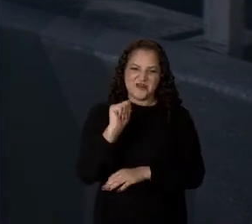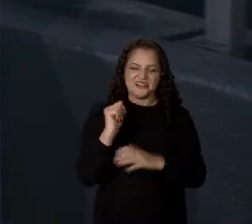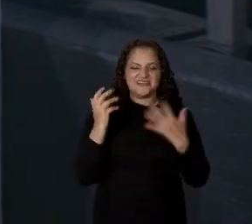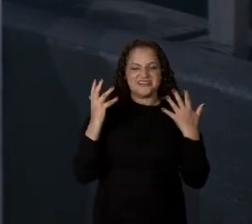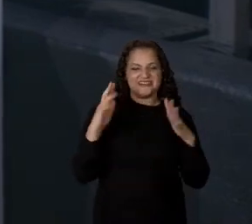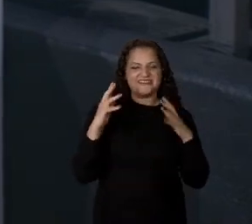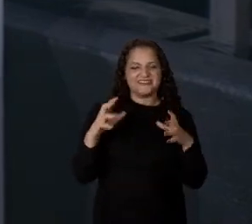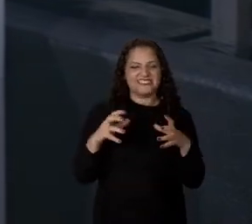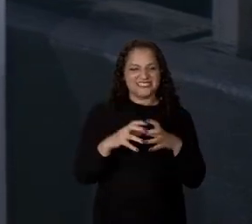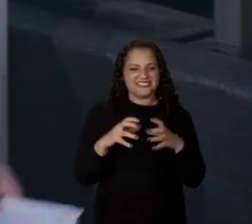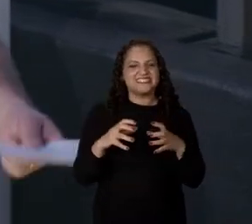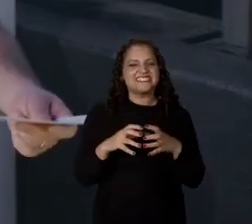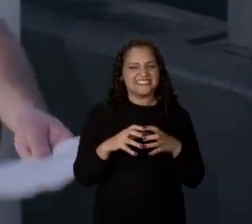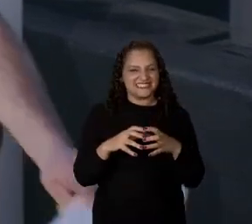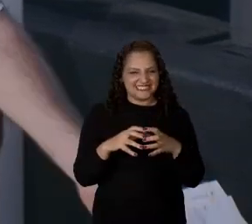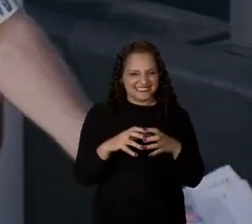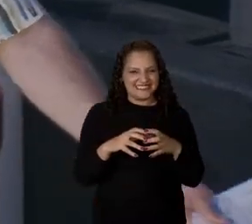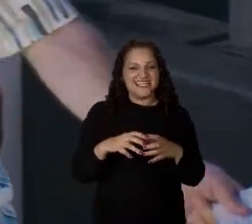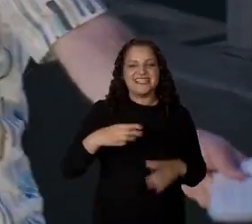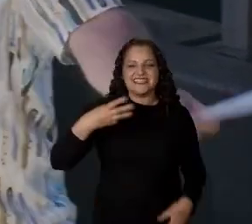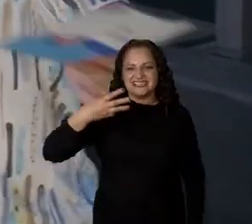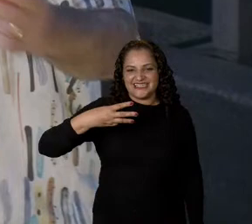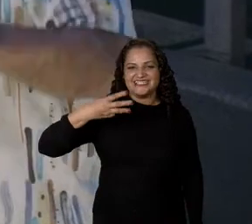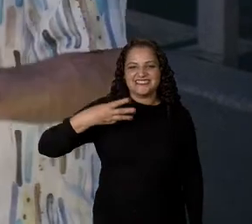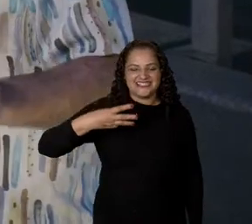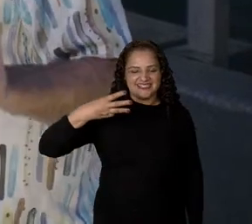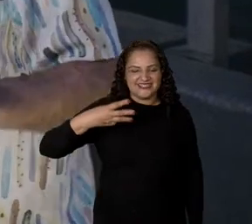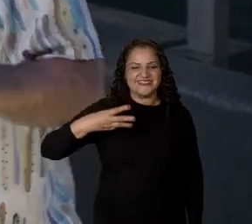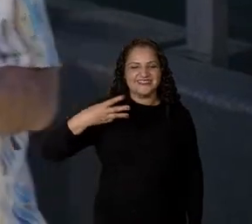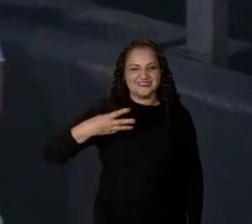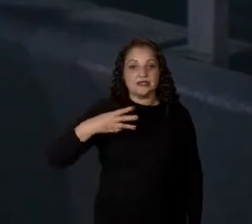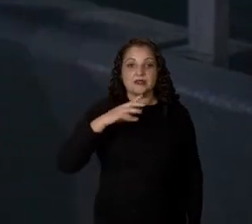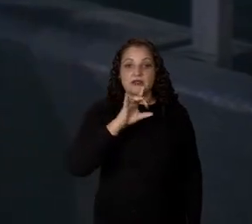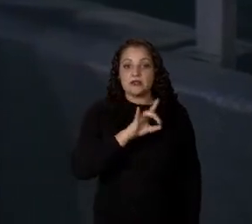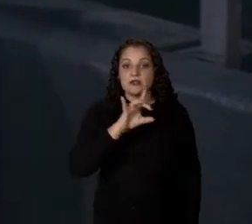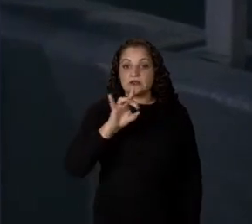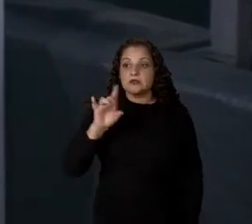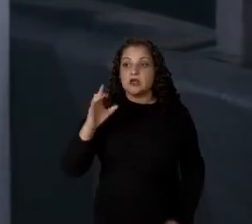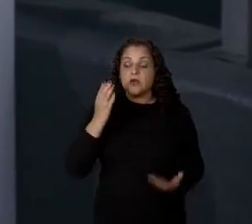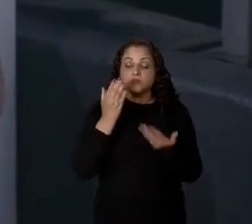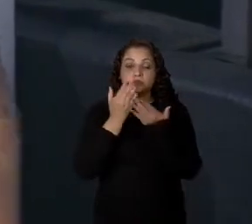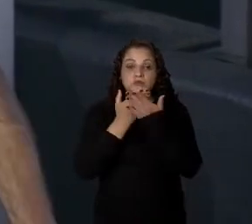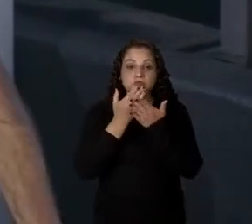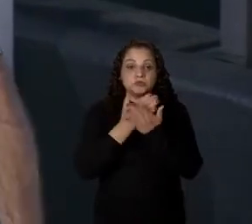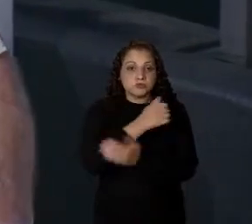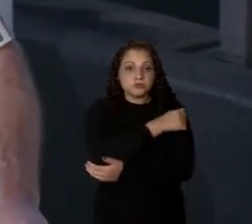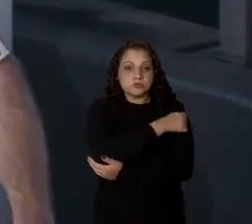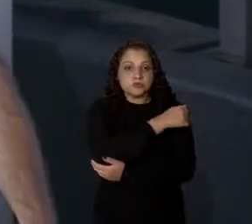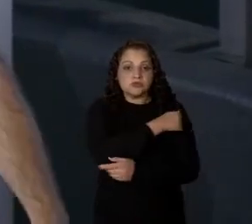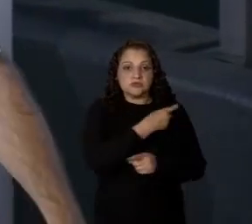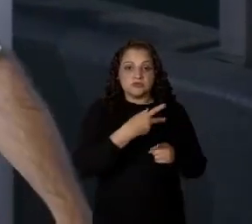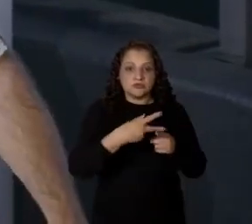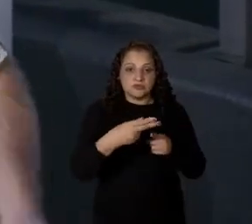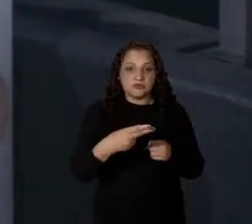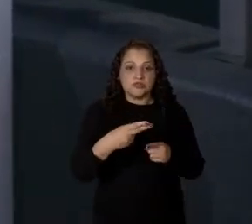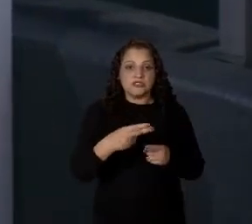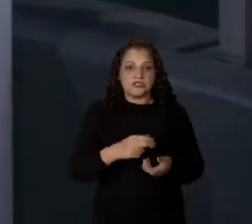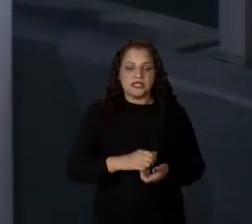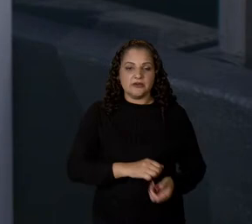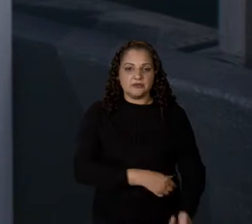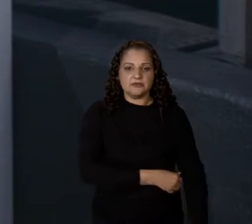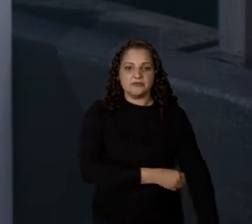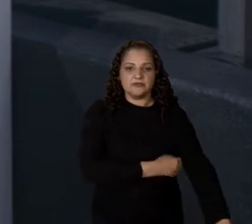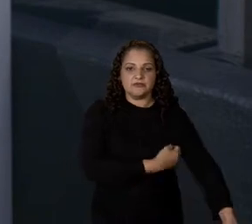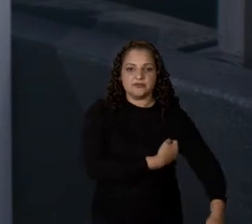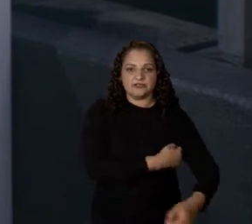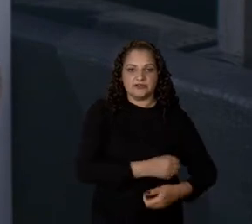a equipe que ficou em 3º lugar. Cada estudante do projeto vai ganhar um smartwatch Samsung e uma